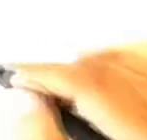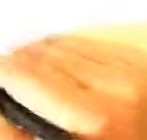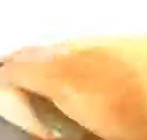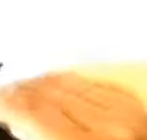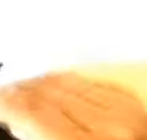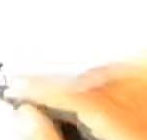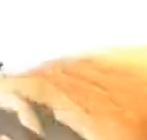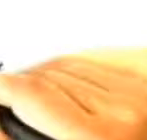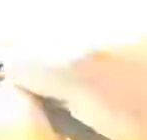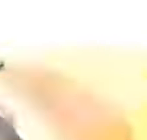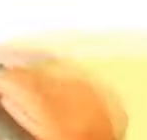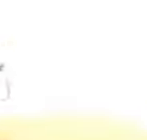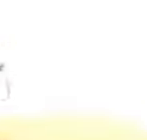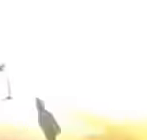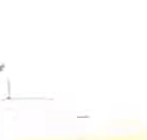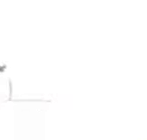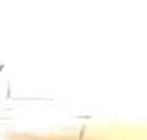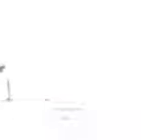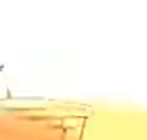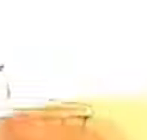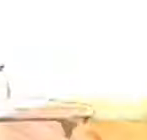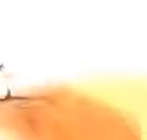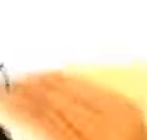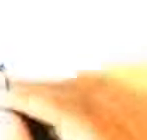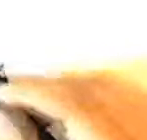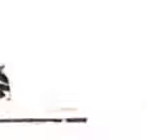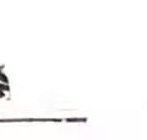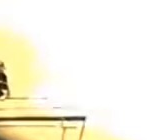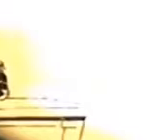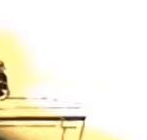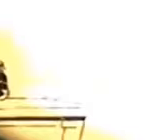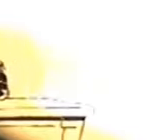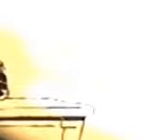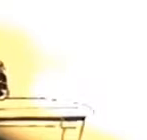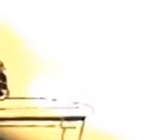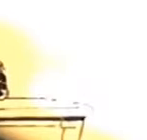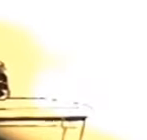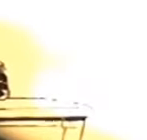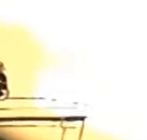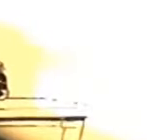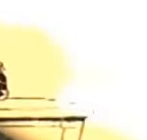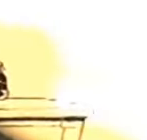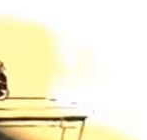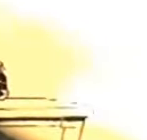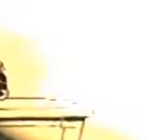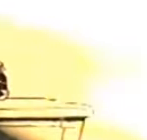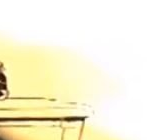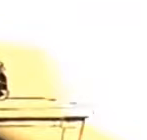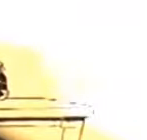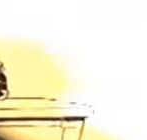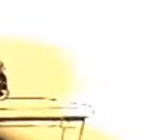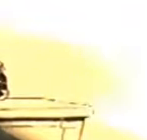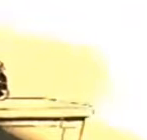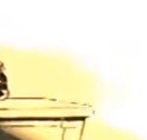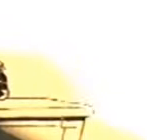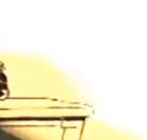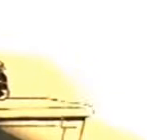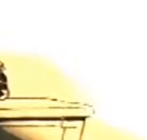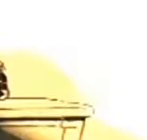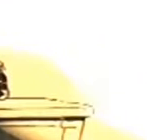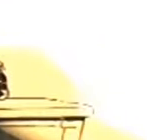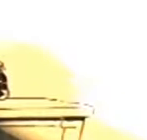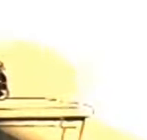O Marechal Floriano Peixoto foi o segundo presidente do Brasil. Ele era vice do Deodoro da Fonseca, que